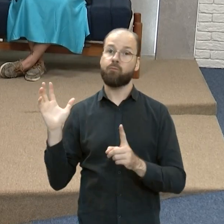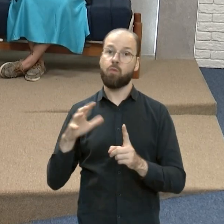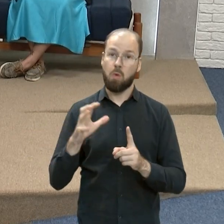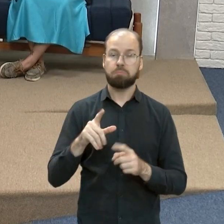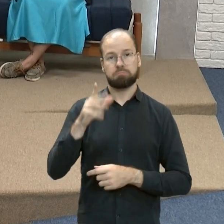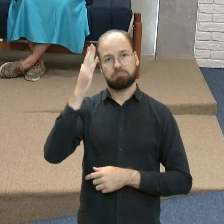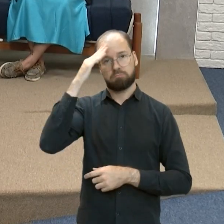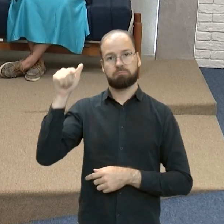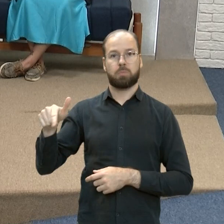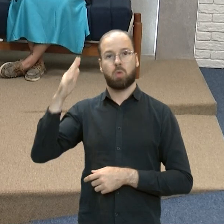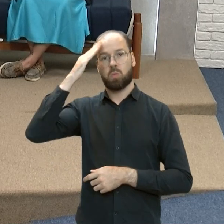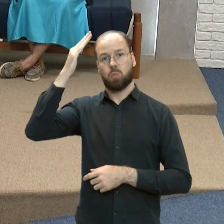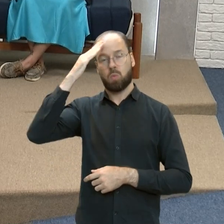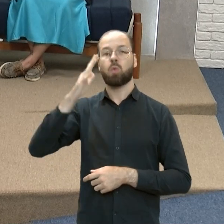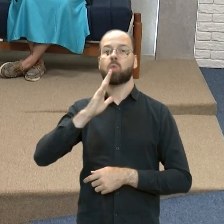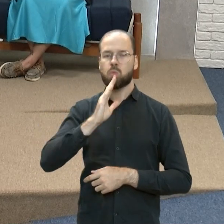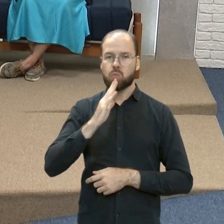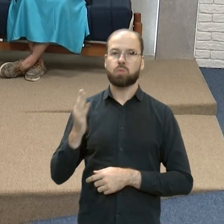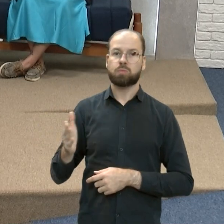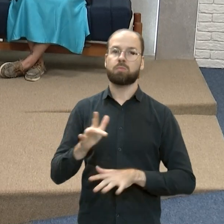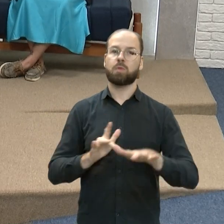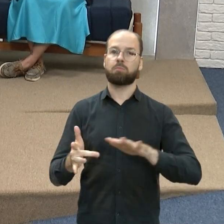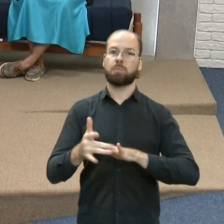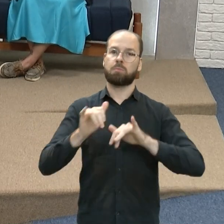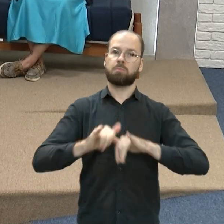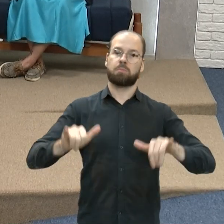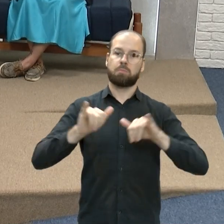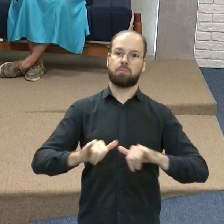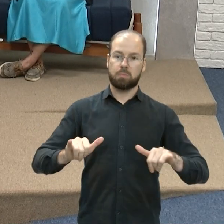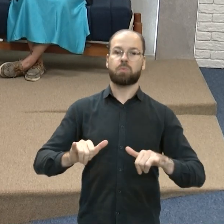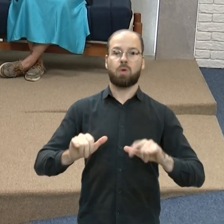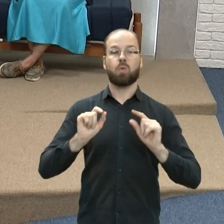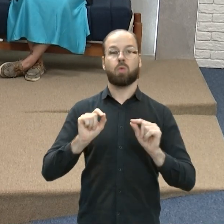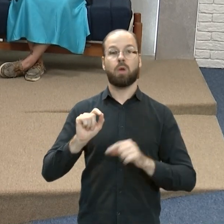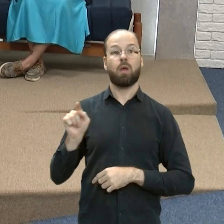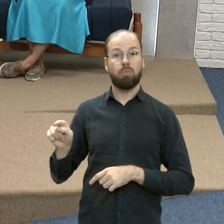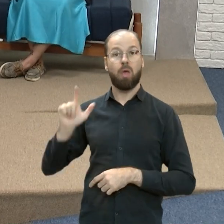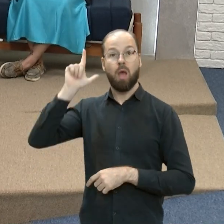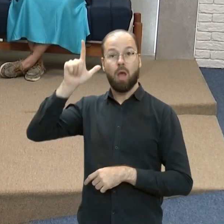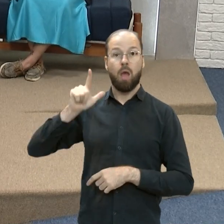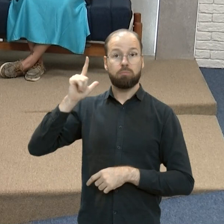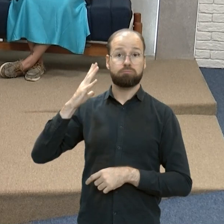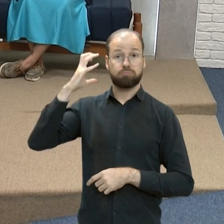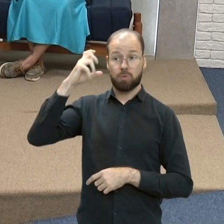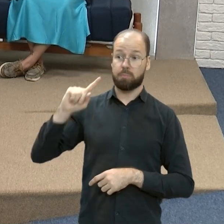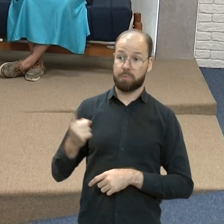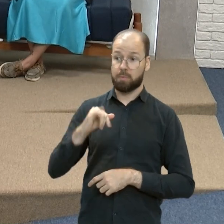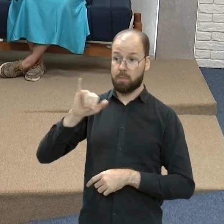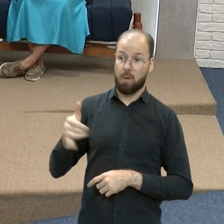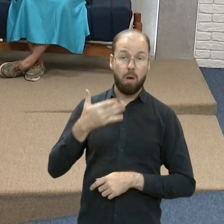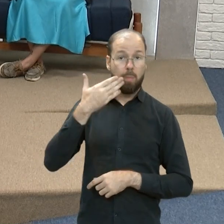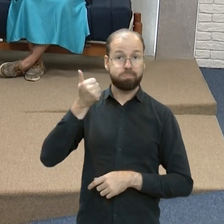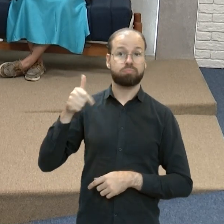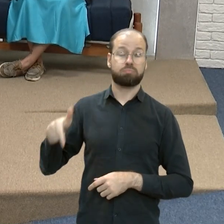dia tão divulgada em rede social, por exemplo, bebeu da fonte das obras da Leodegária, do que a Leodegária escreveu antes